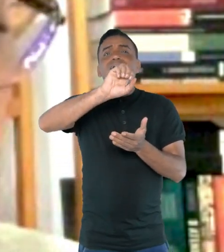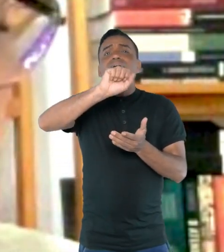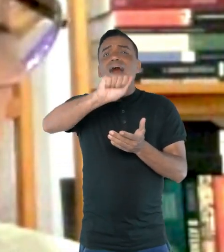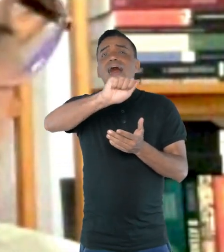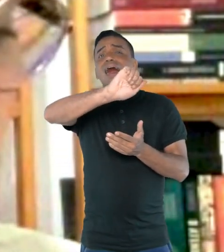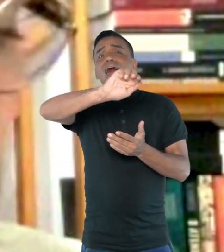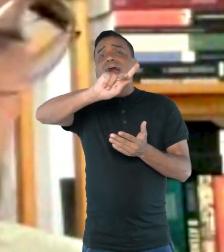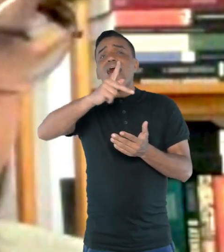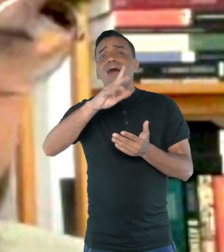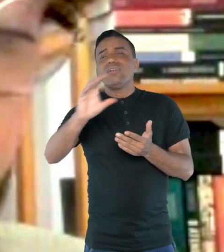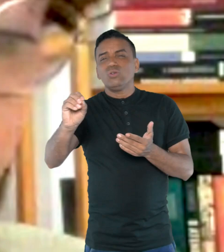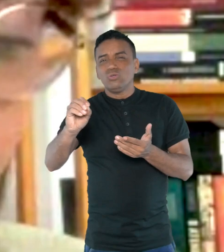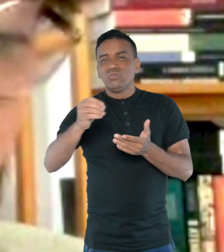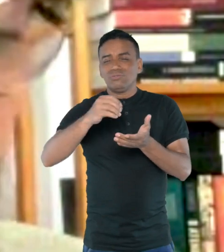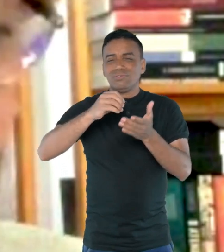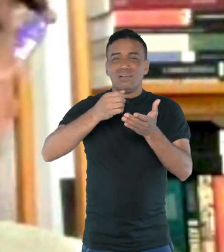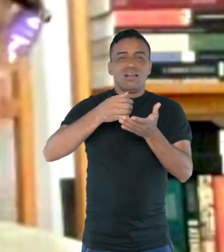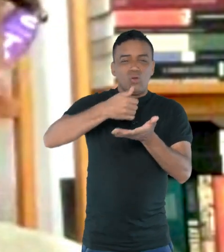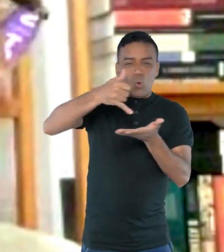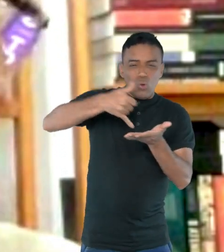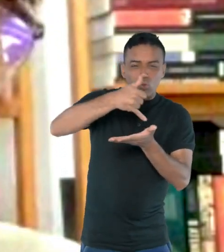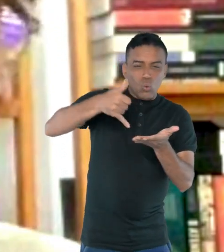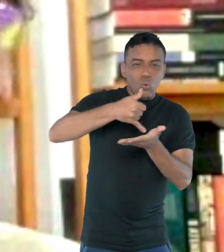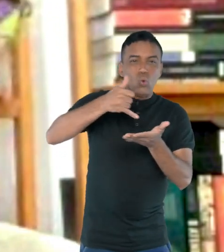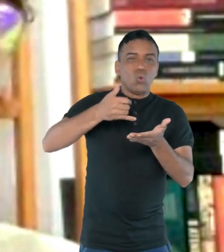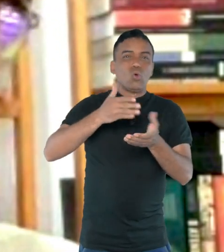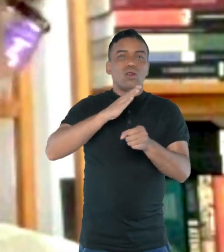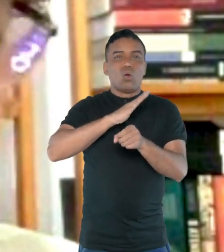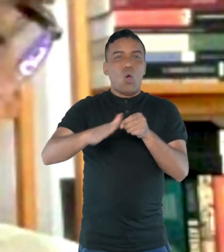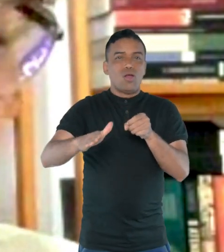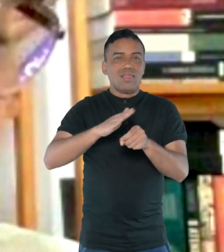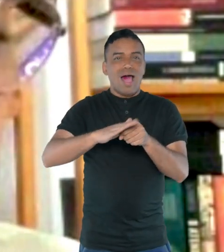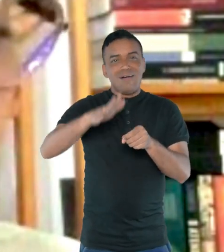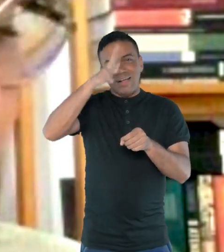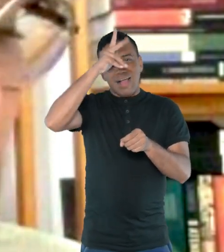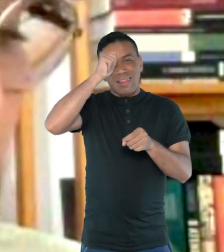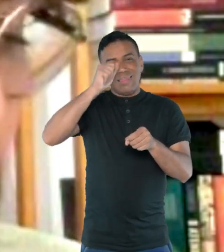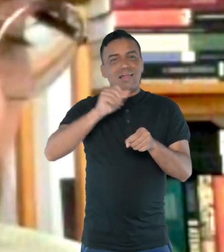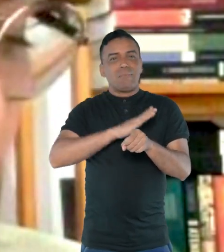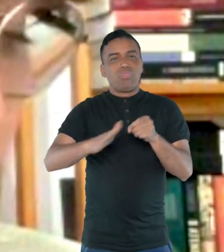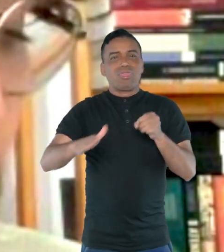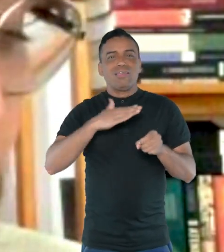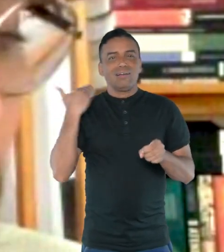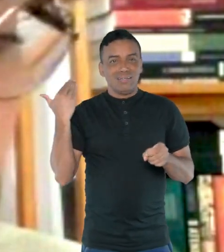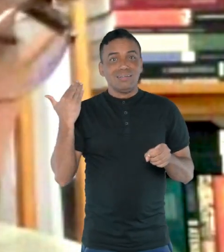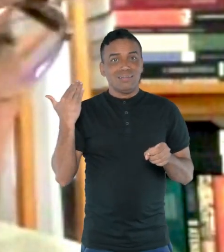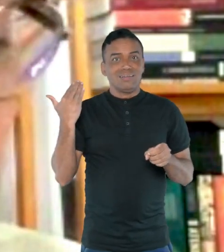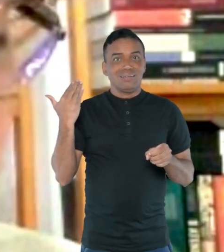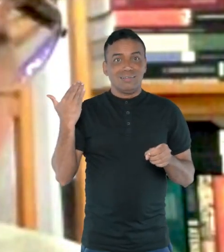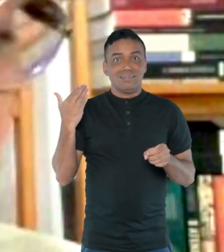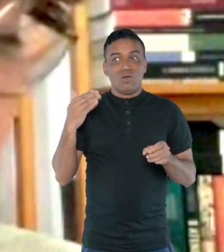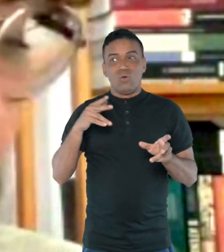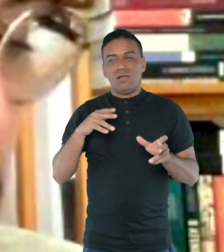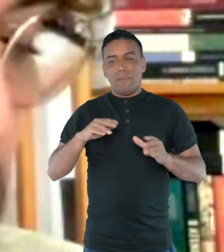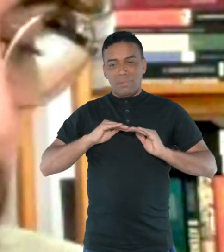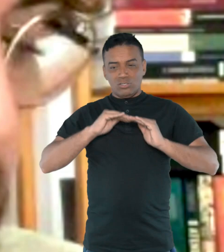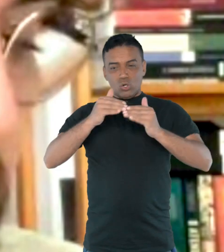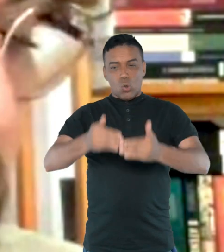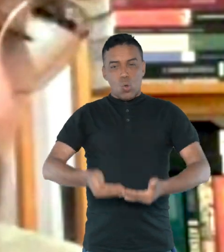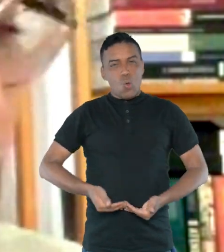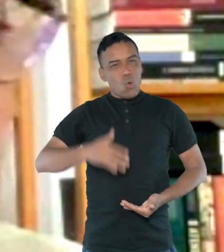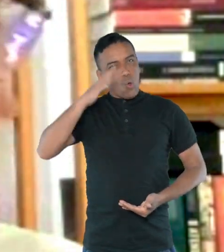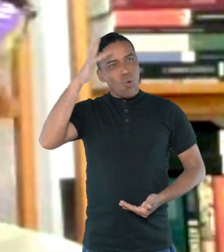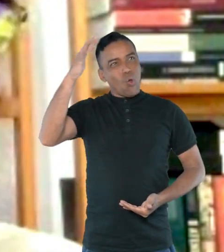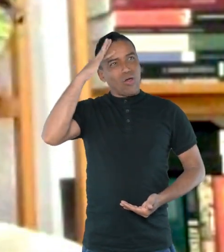brilhoso de gordura, a precisão de como cortava os pescoços das galinhas. E então se imaginou com o ventre inchado, grávida do primeiro